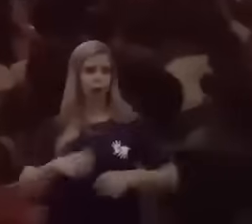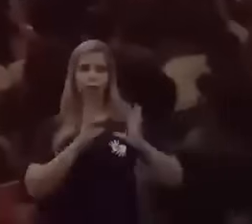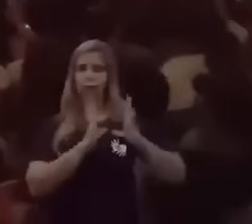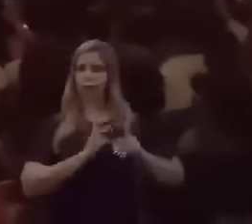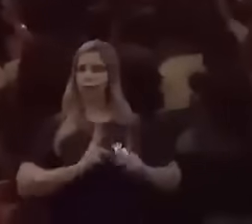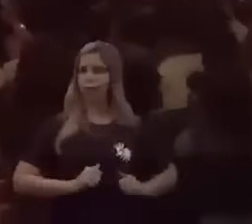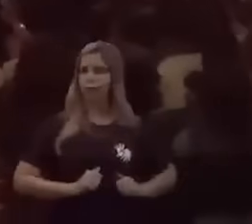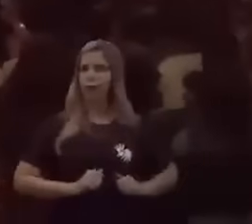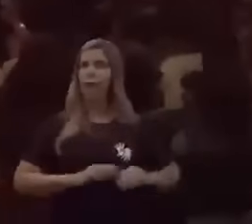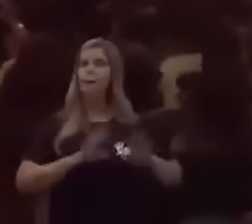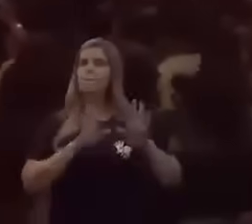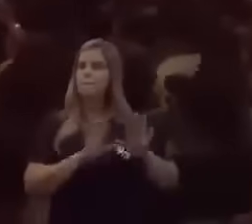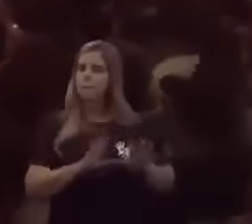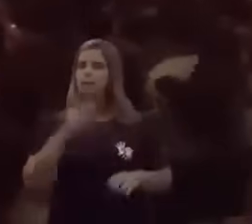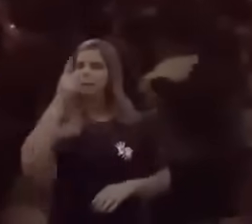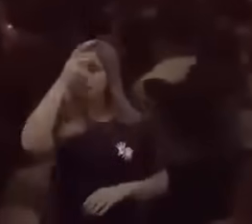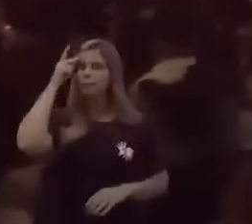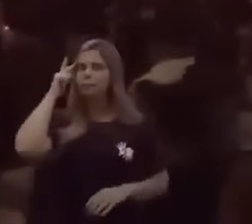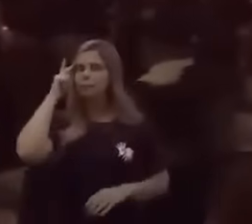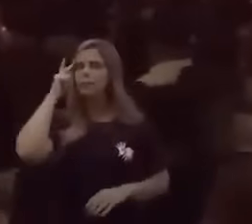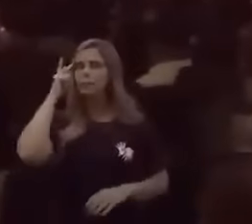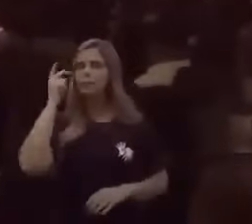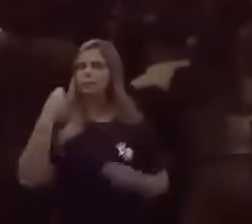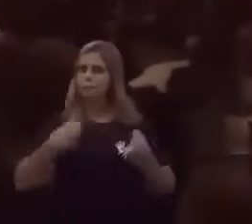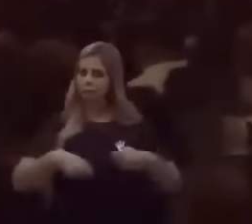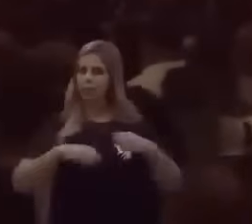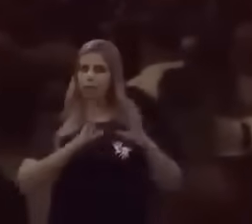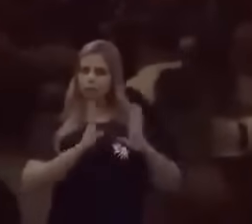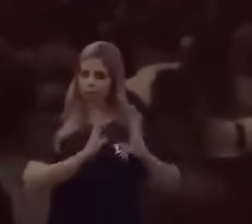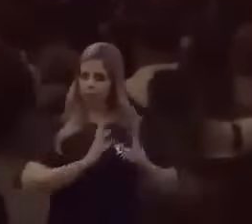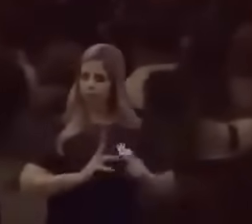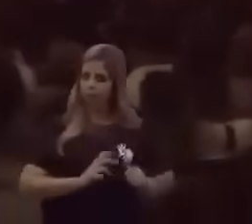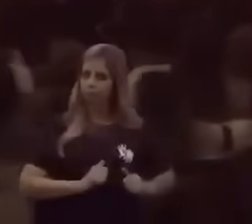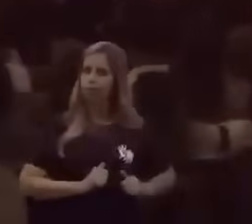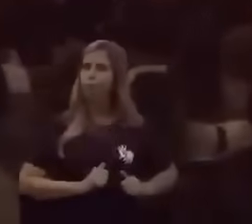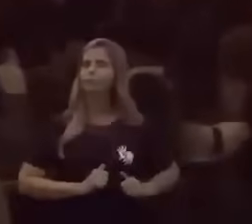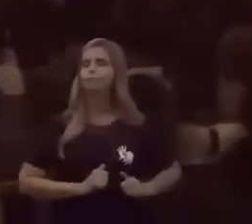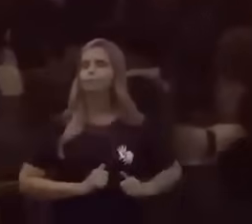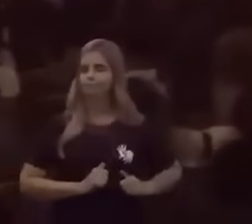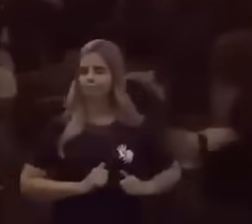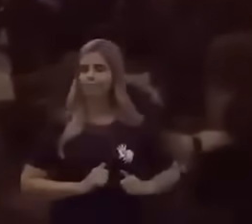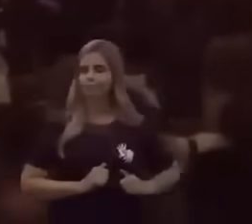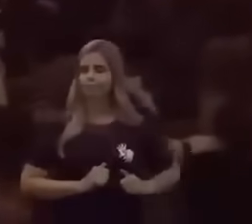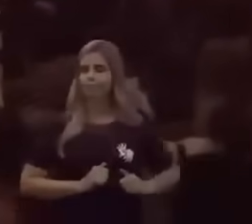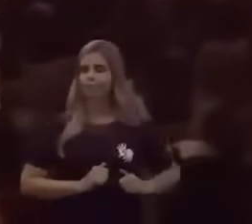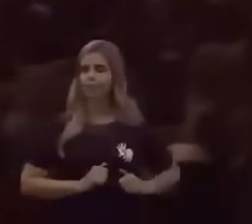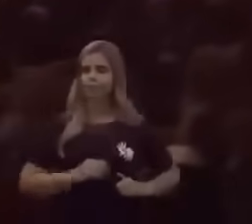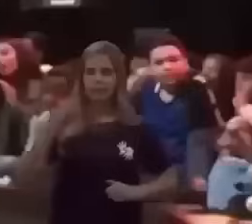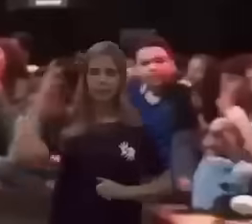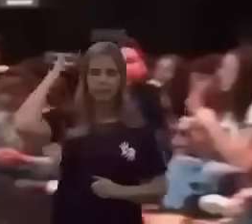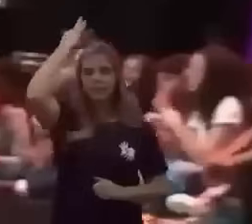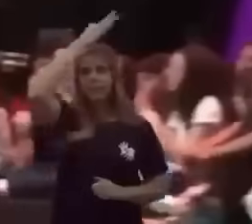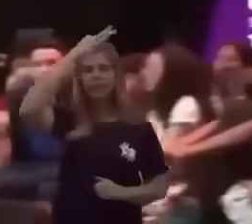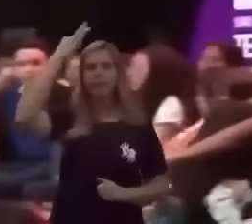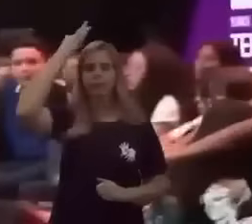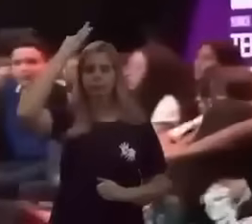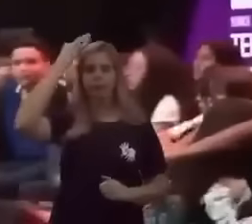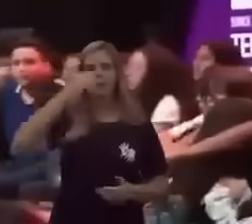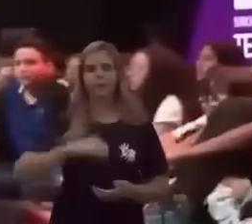regenerados precisam constantemente serem purificados pelo processo contínuo da santificação.